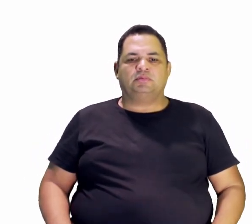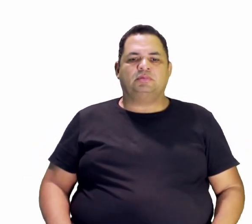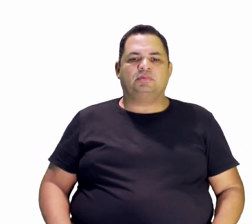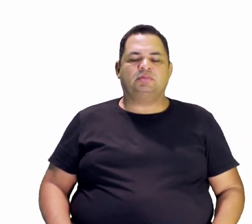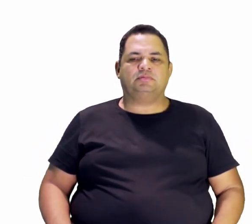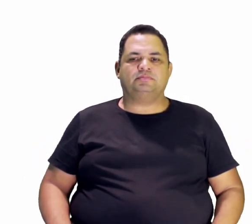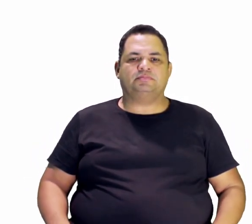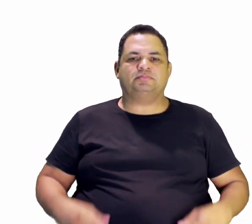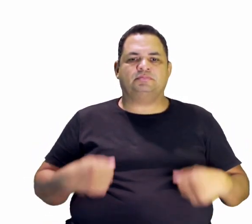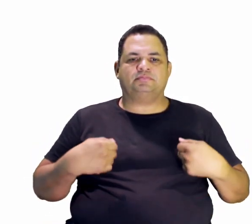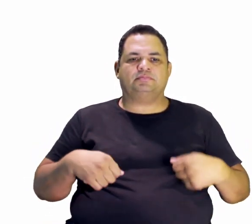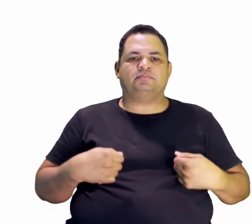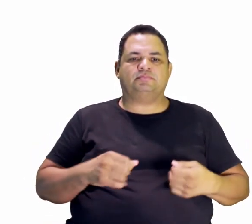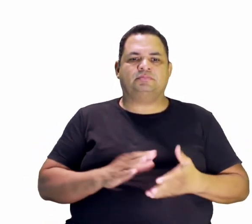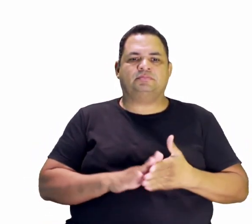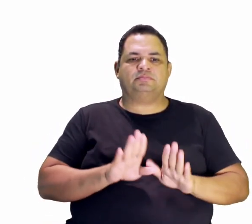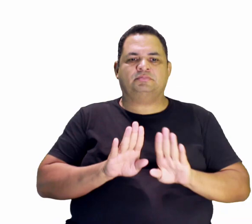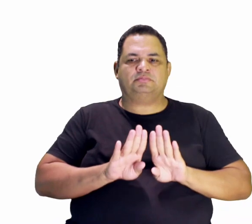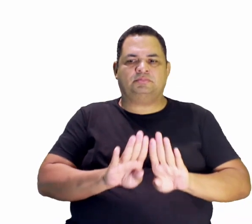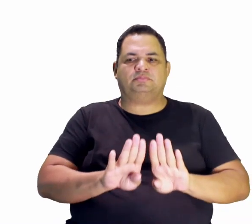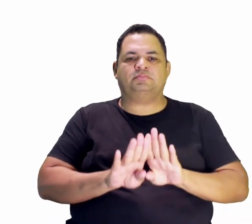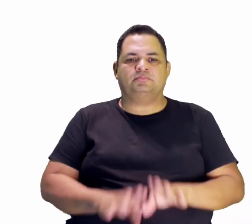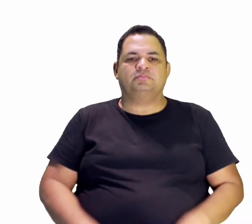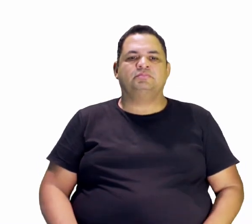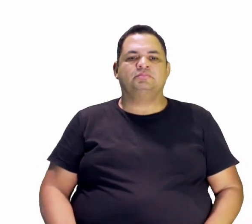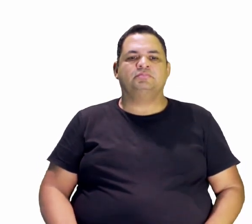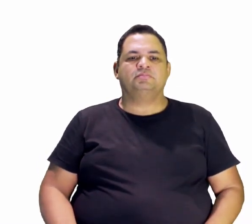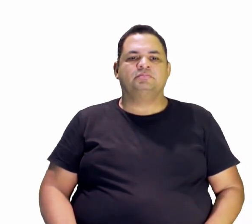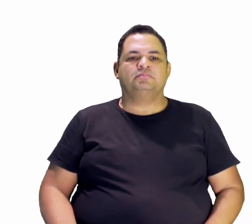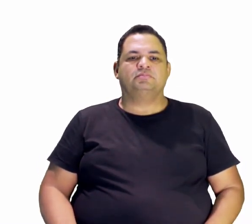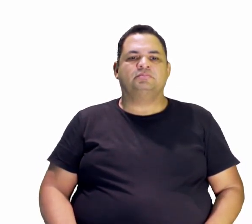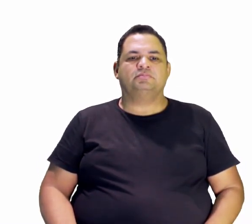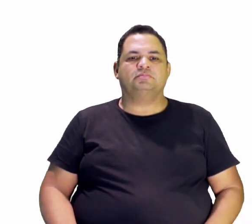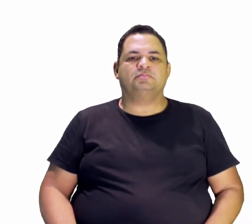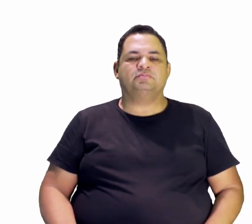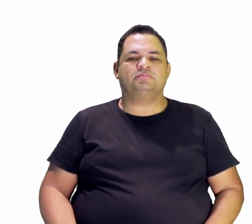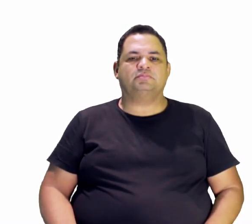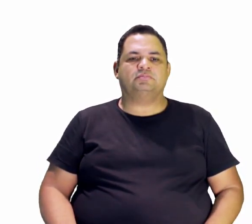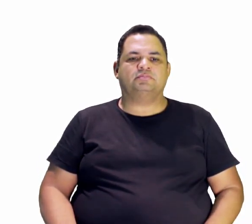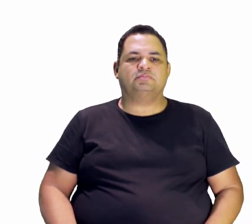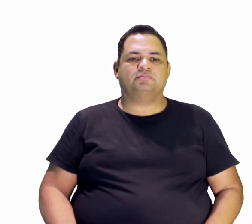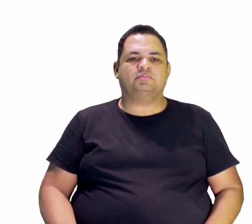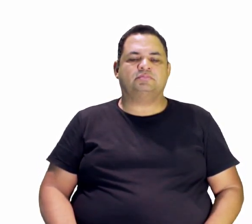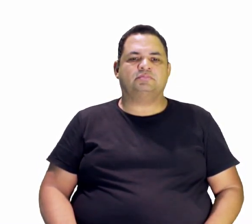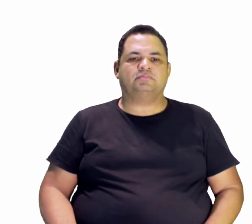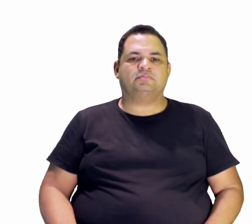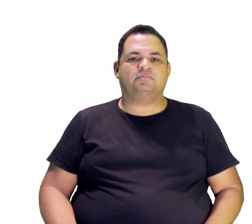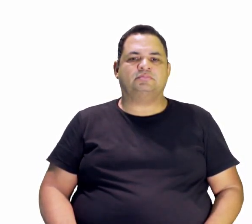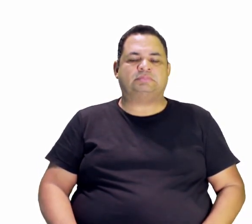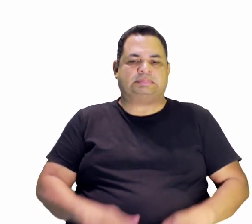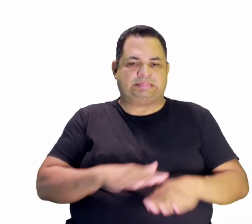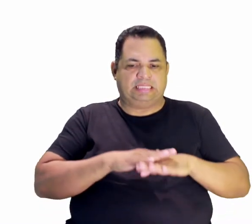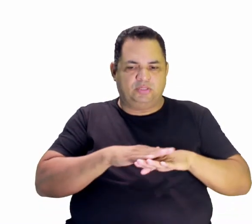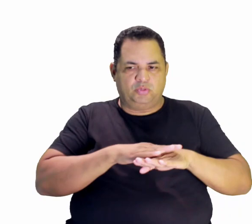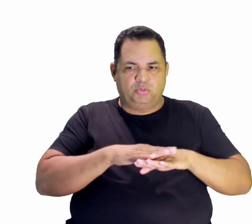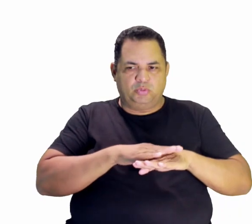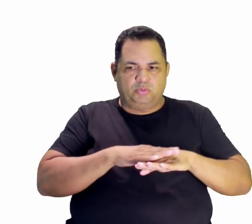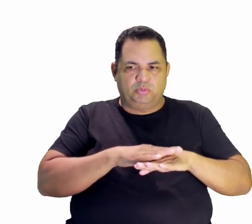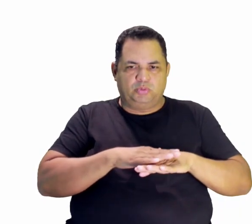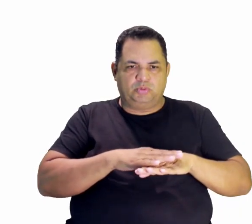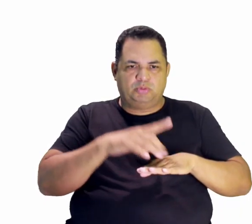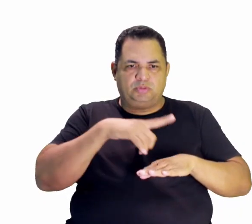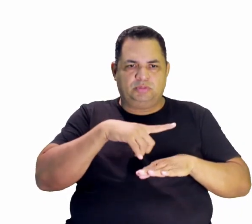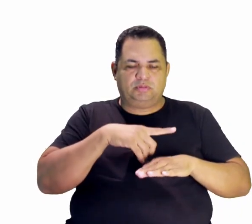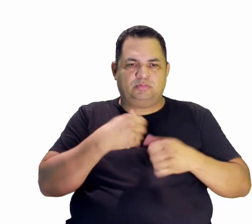que precisou de ter um apoio aqui, porque senão a pessoa aqui, ó, a força-peso pode arrastar de volta. E o atrito que nós temos